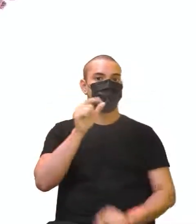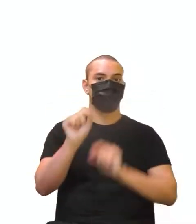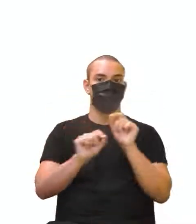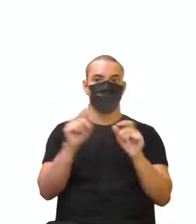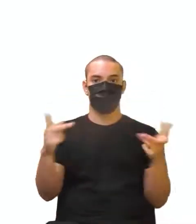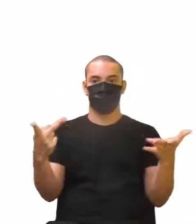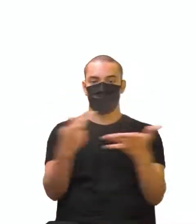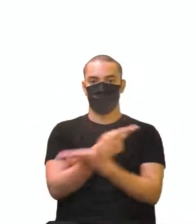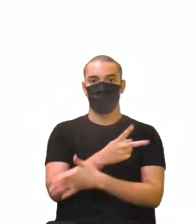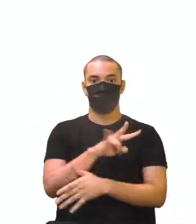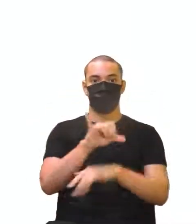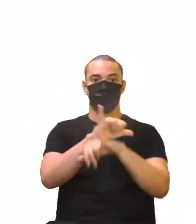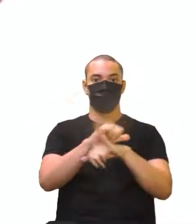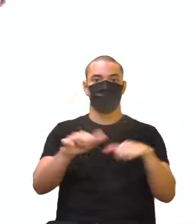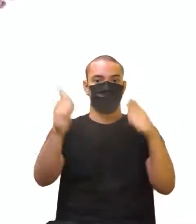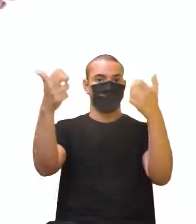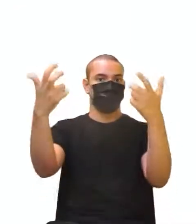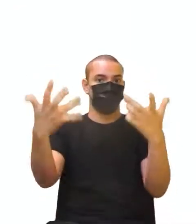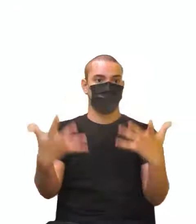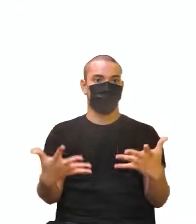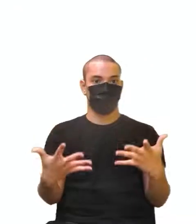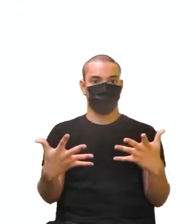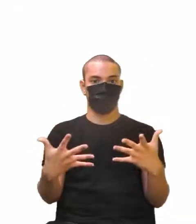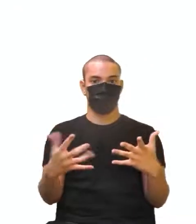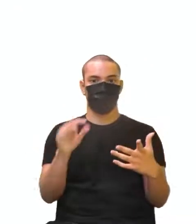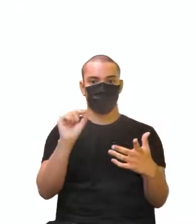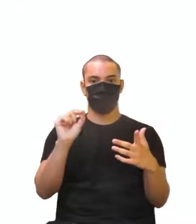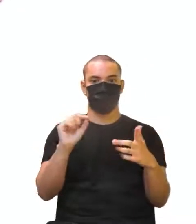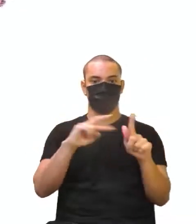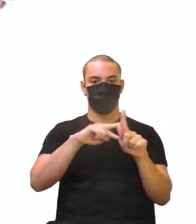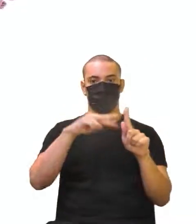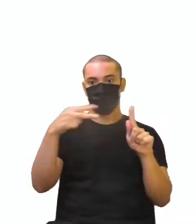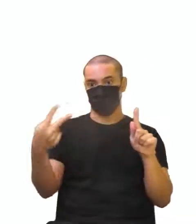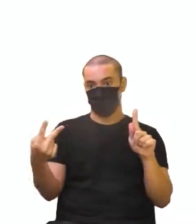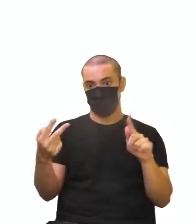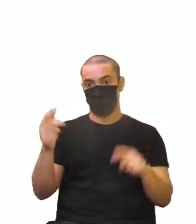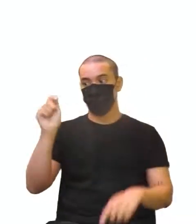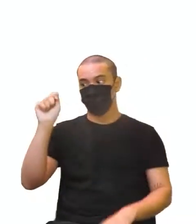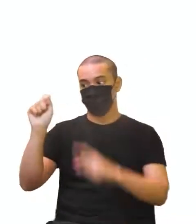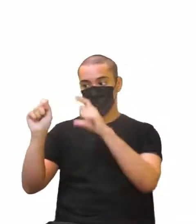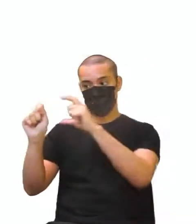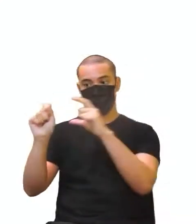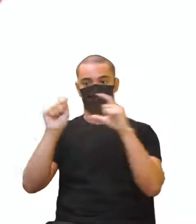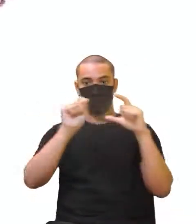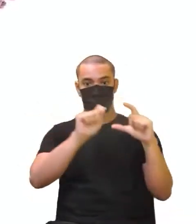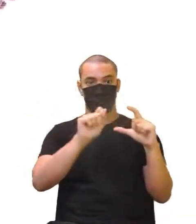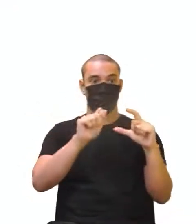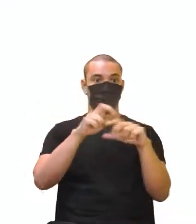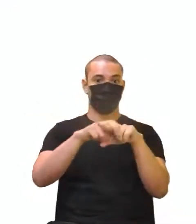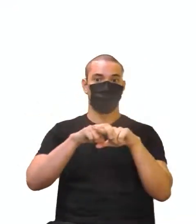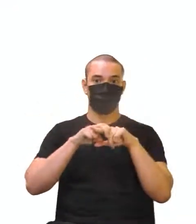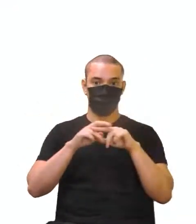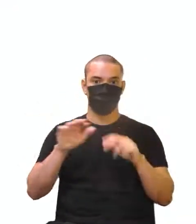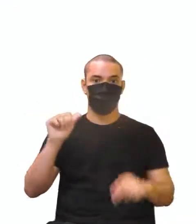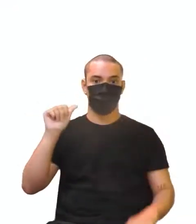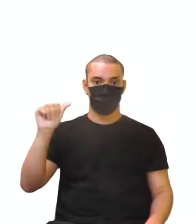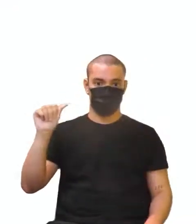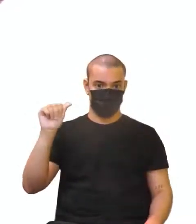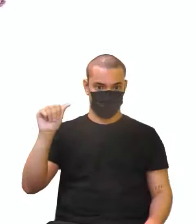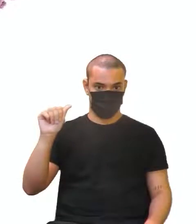vai formar, então? Qual é o genótipo que a gente vai formar? Azão, azão. Então, esse indivíduo